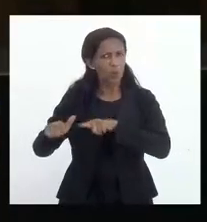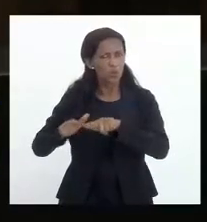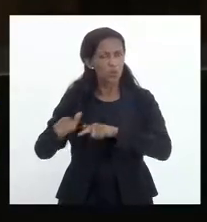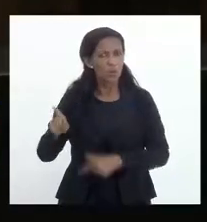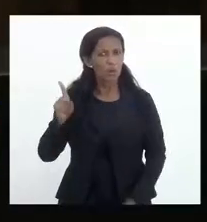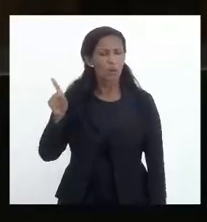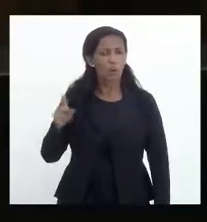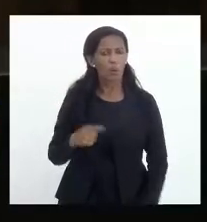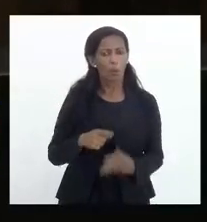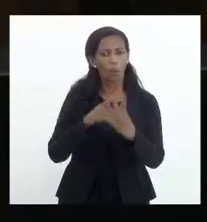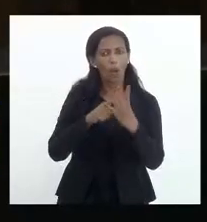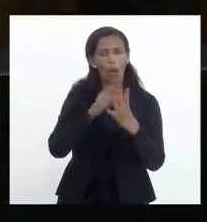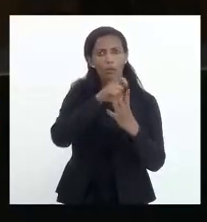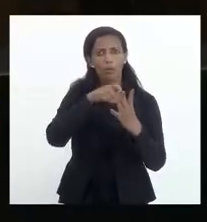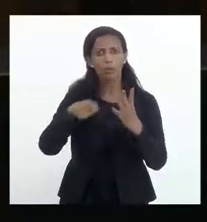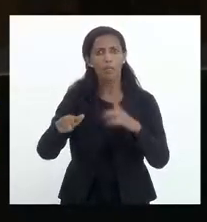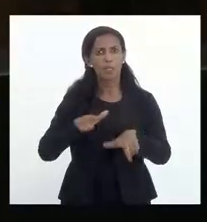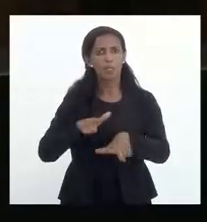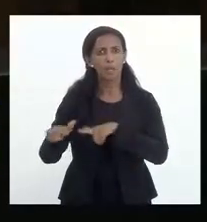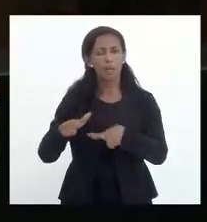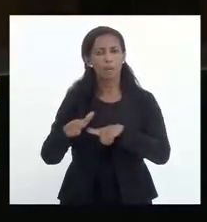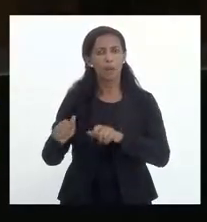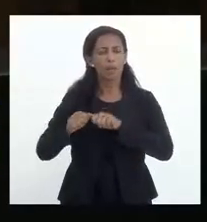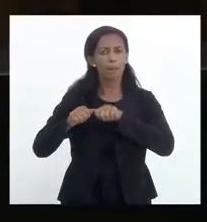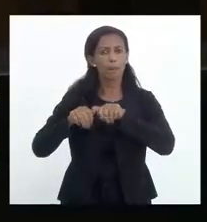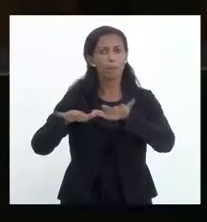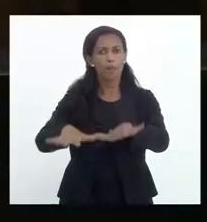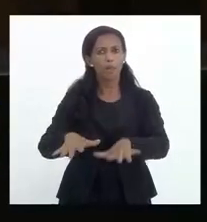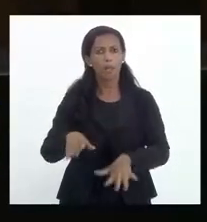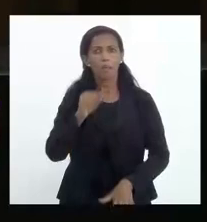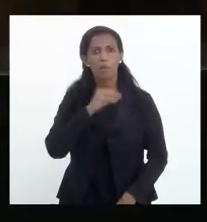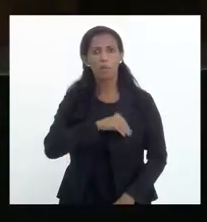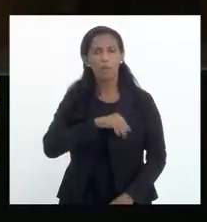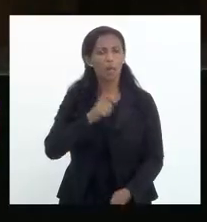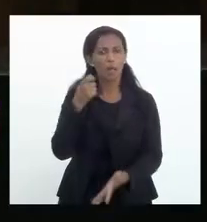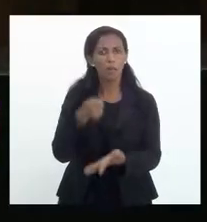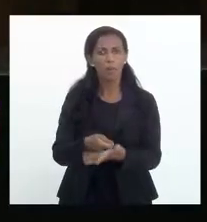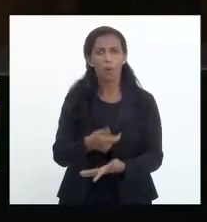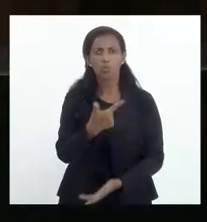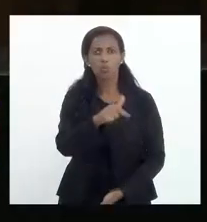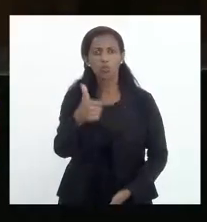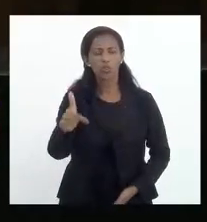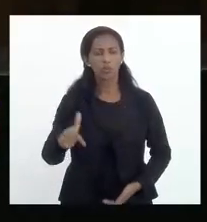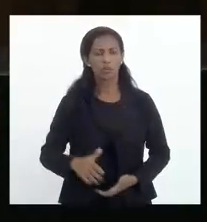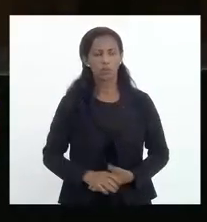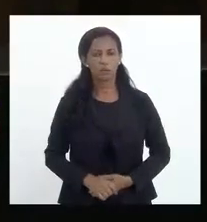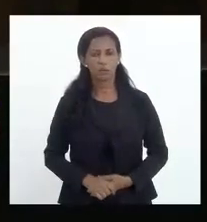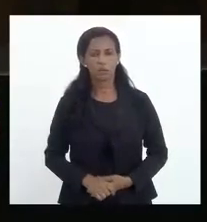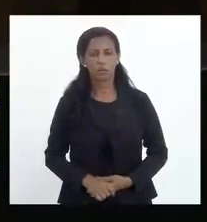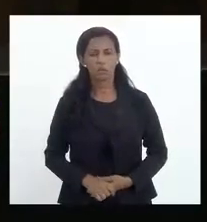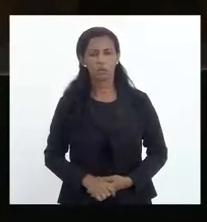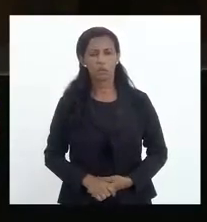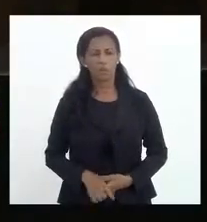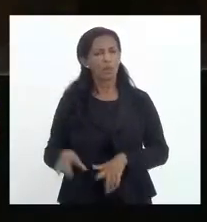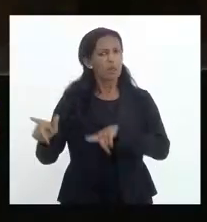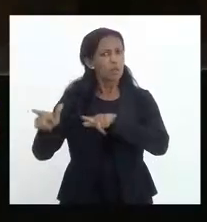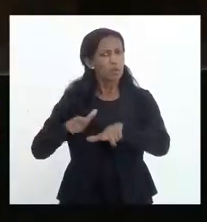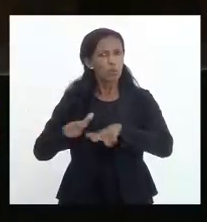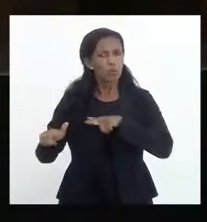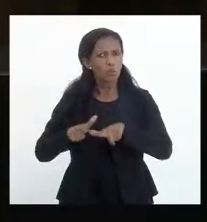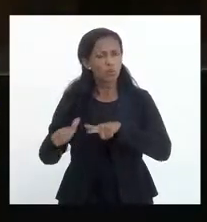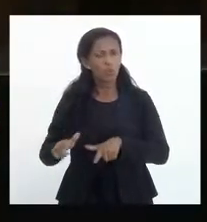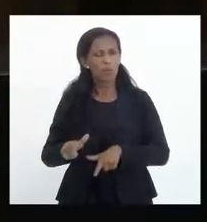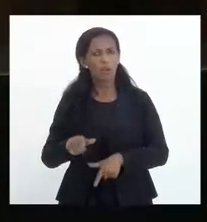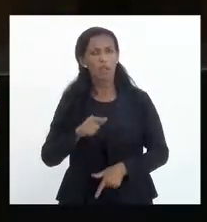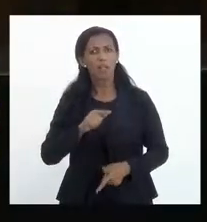lá 4 meses trabalhando na pandemia sem pagamento em dia. Os trabalhadores tiveram